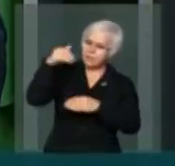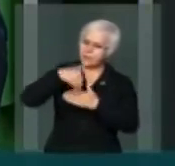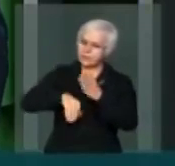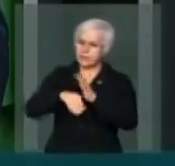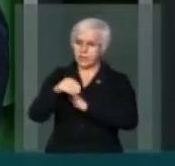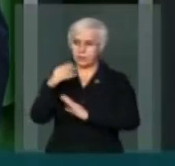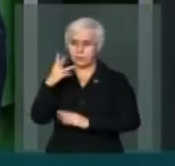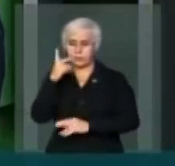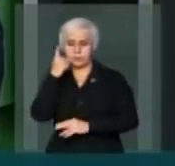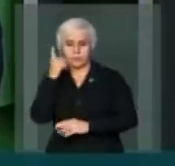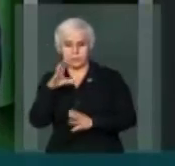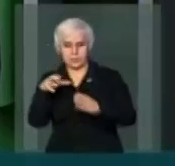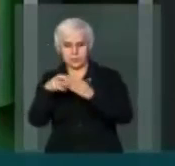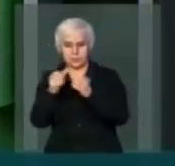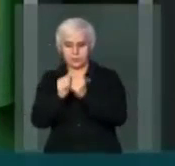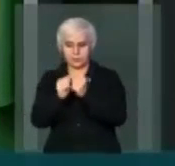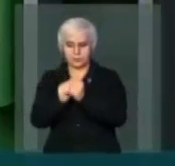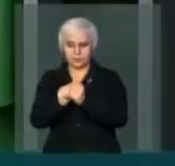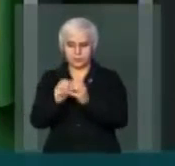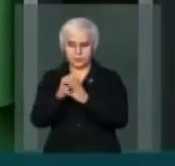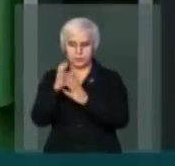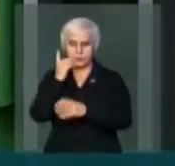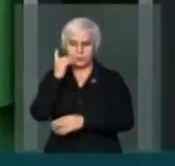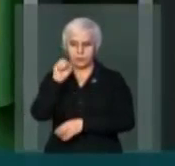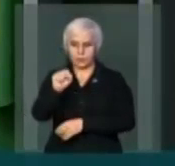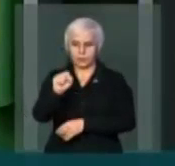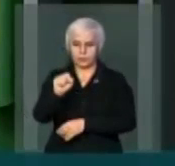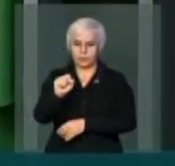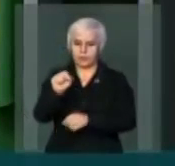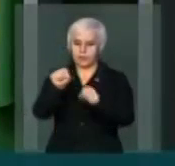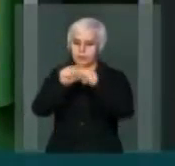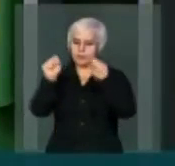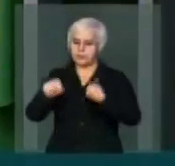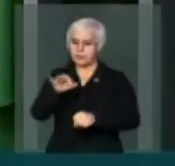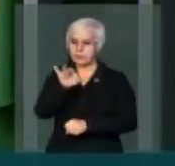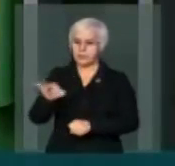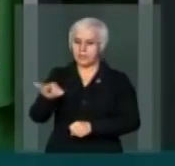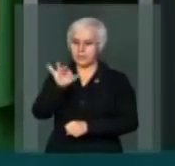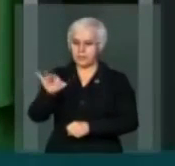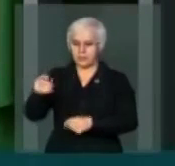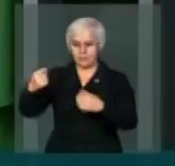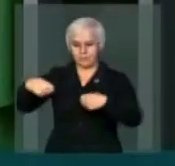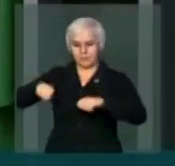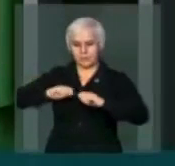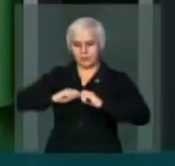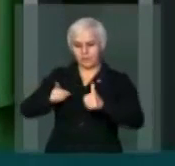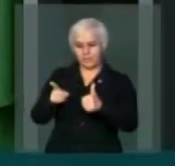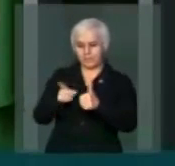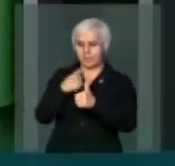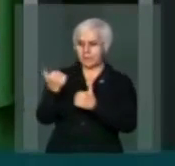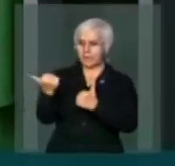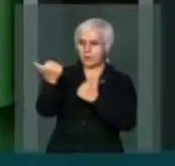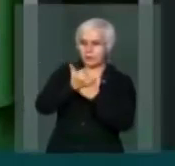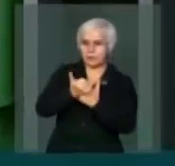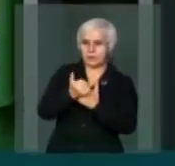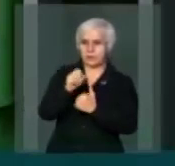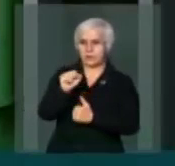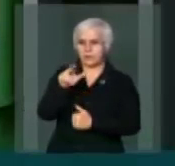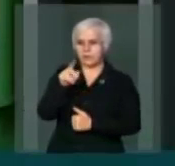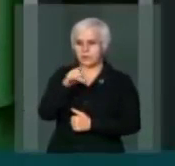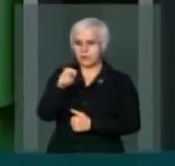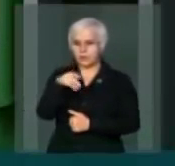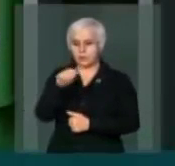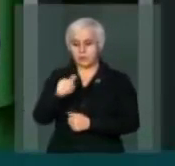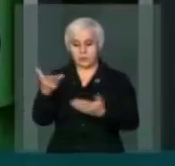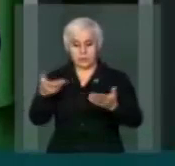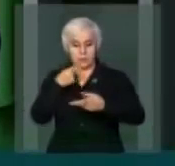eleitos numa bancada de 8, o sistema proporcional de legenda me reservou a primeira suplência. Este